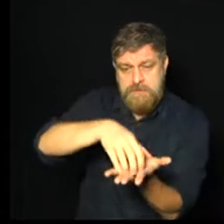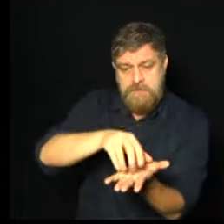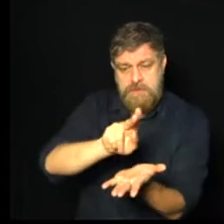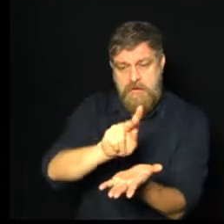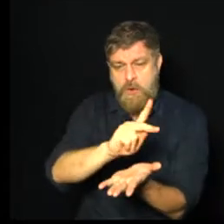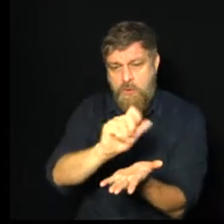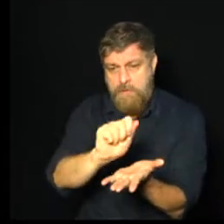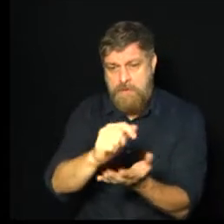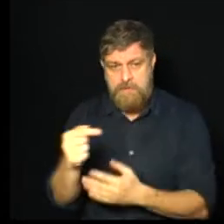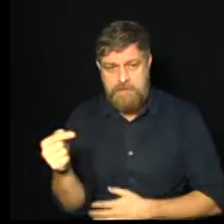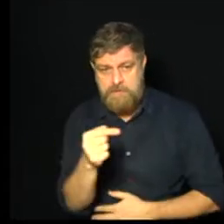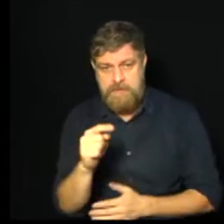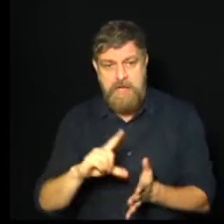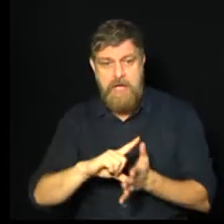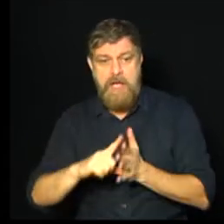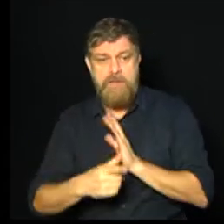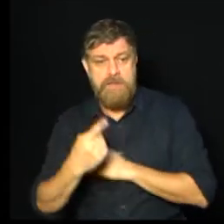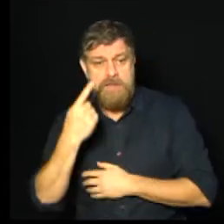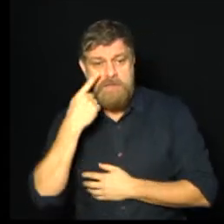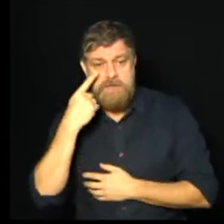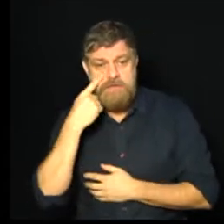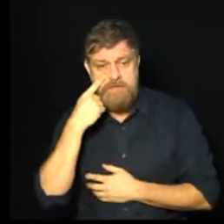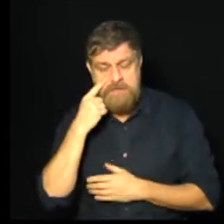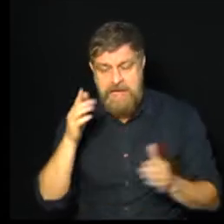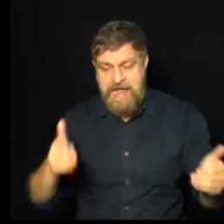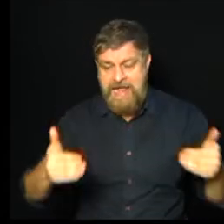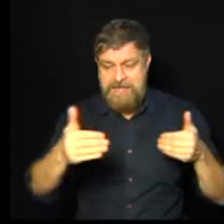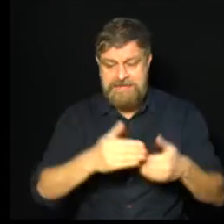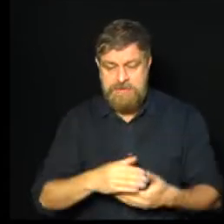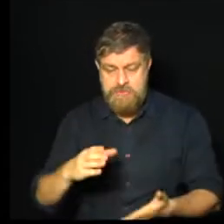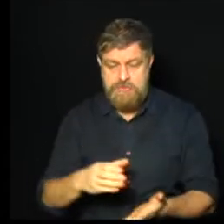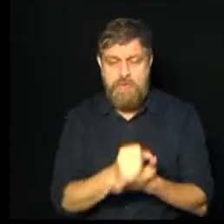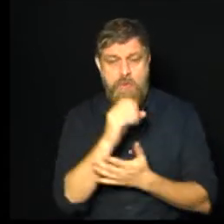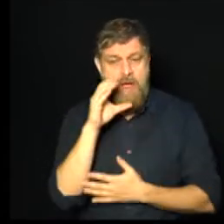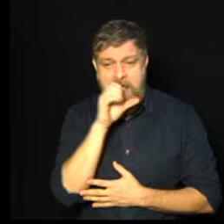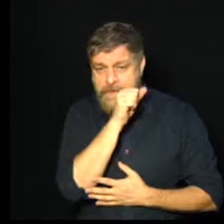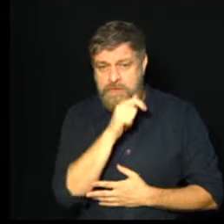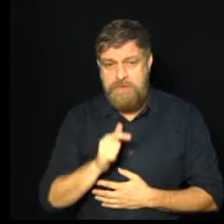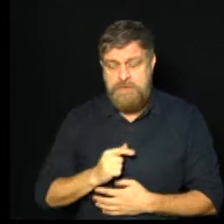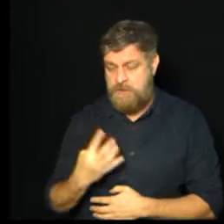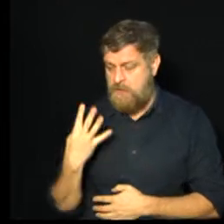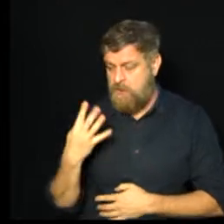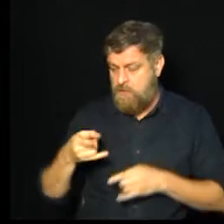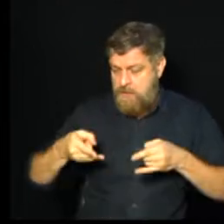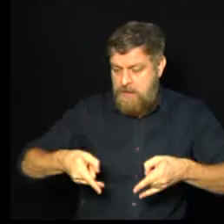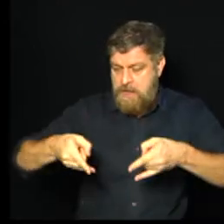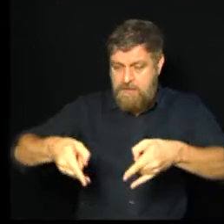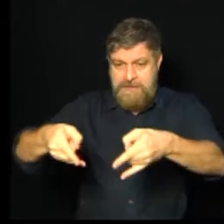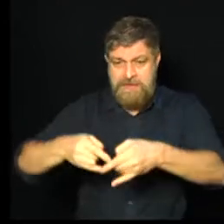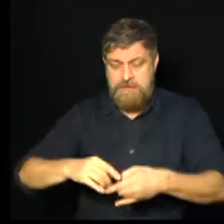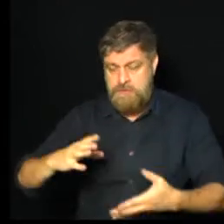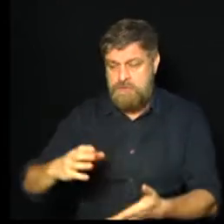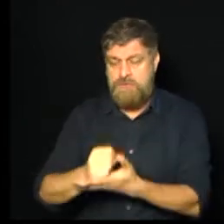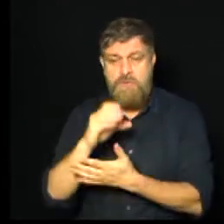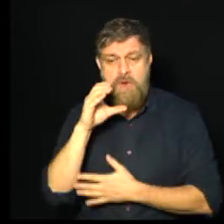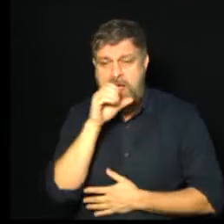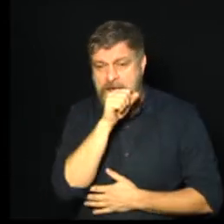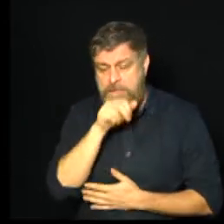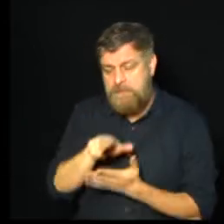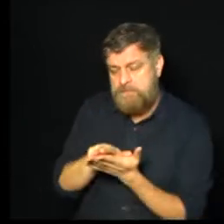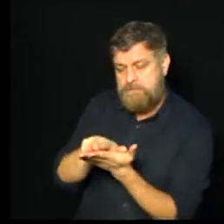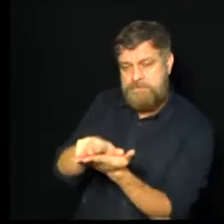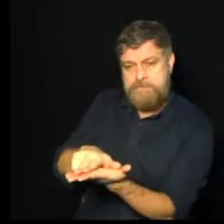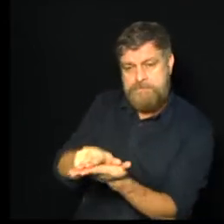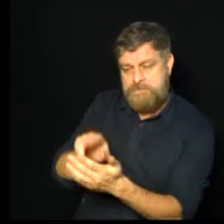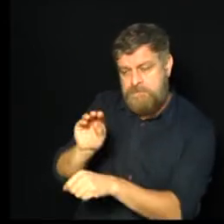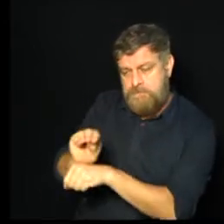Nesse próximo slide, a gente pode observar a sala de emergência. Como eu havia dito, são 4 leitos de emergência para estabilização